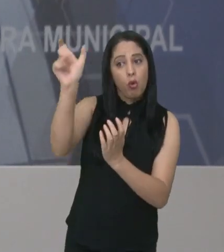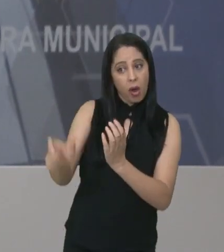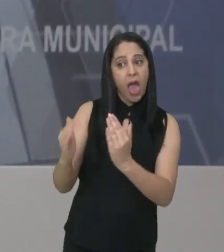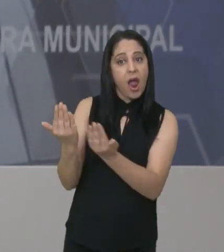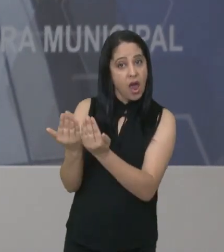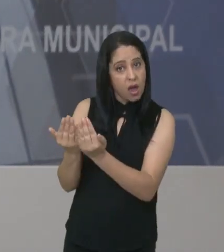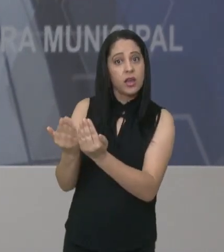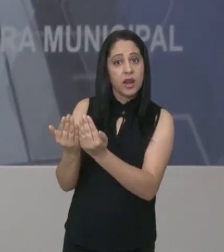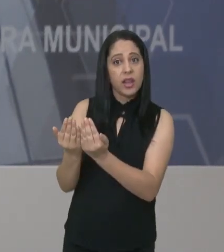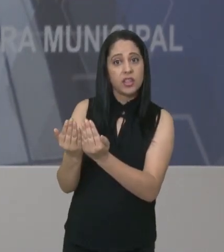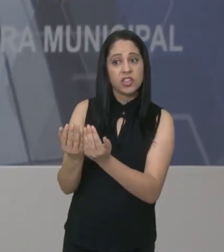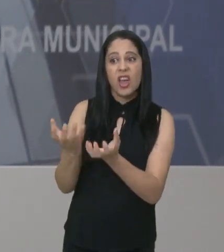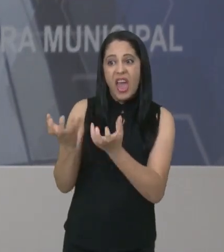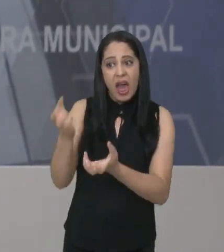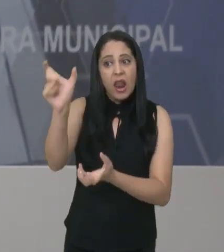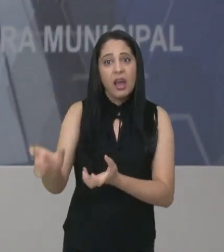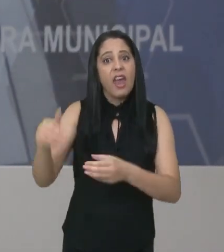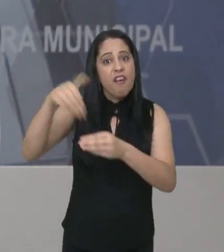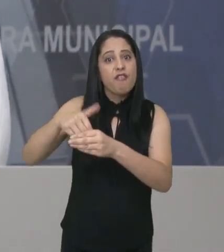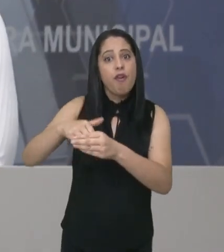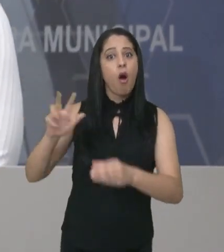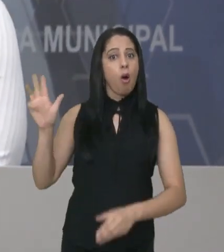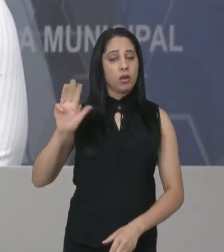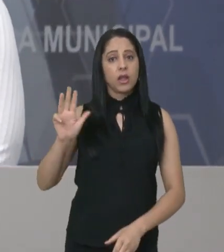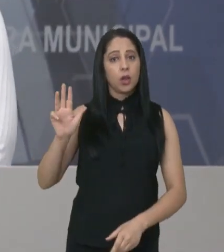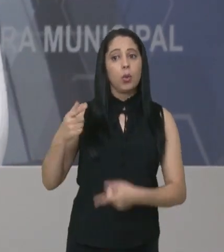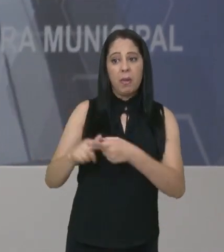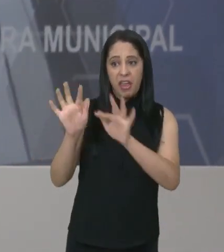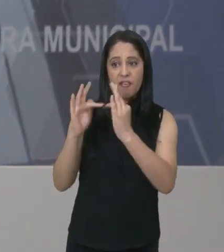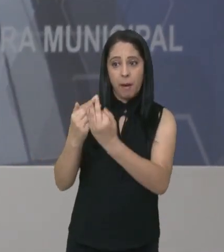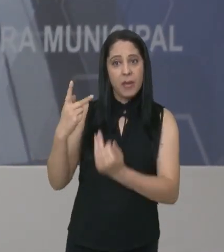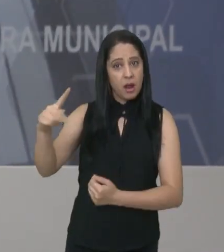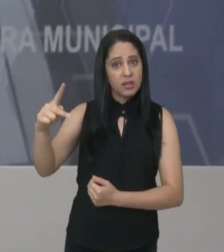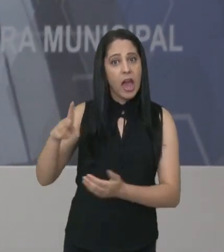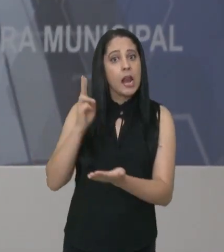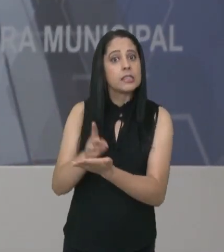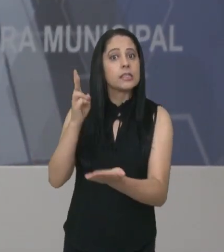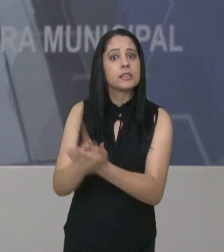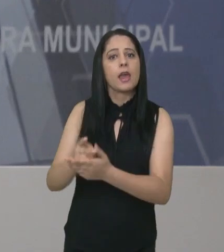evangélica, que queria votar no Lula, que a família sempre votou no Lula, mas